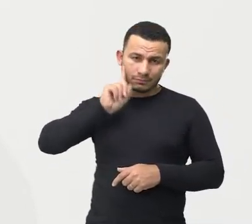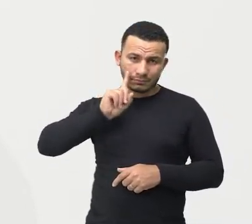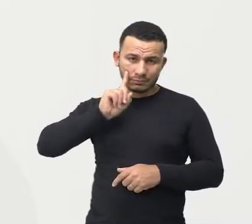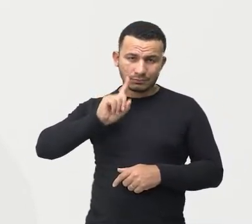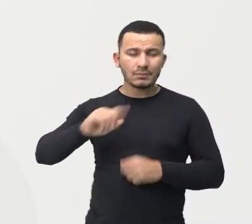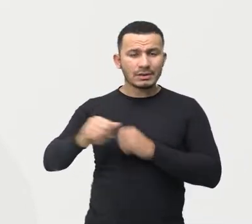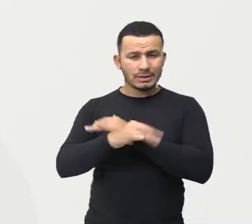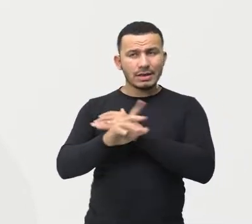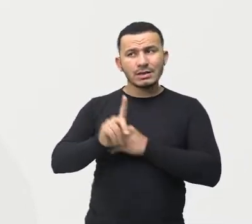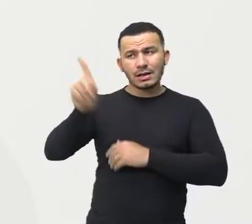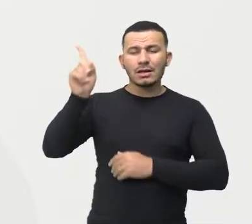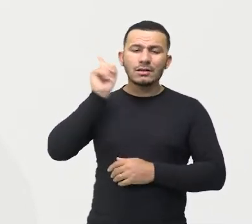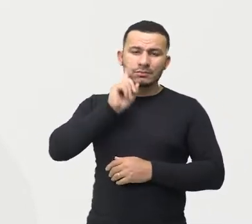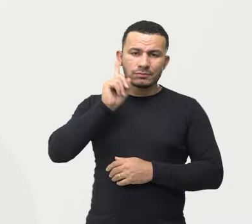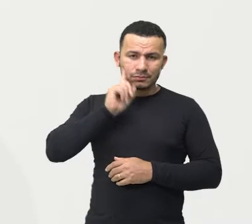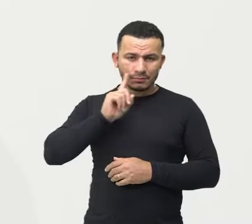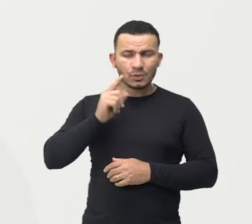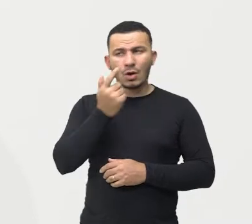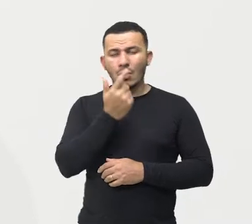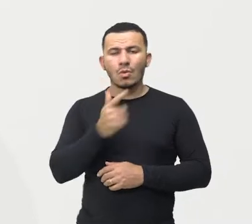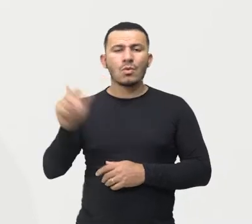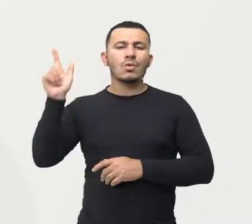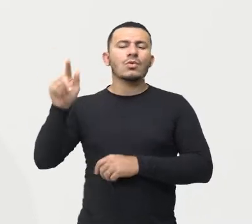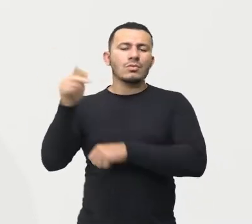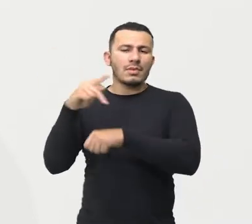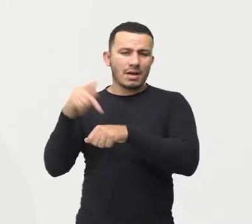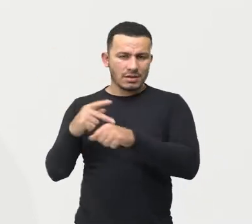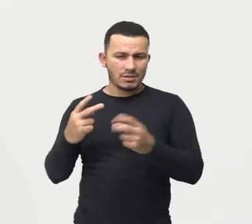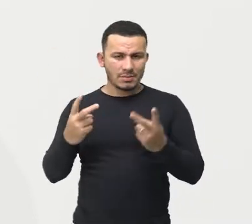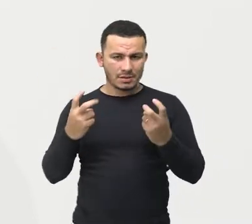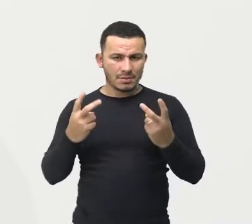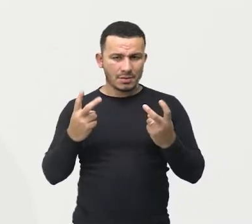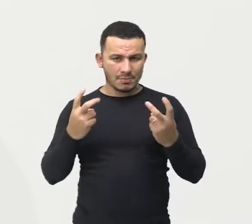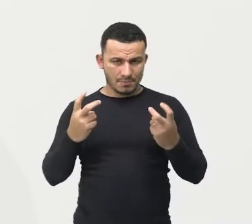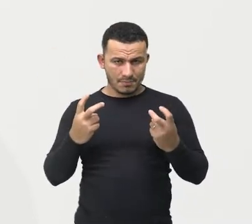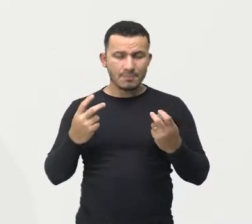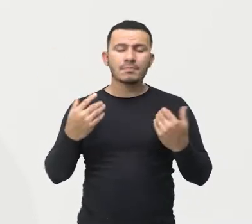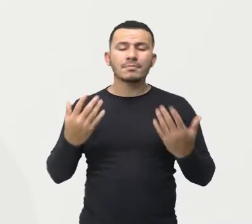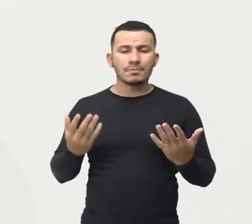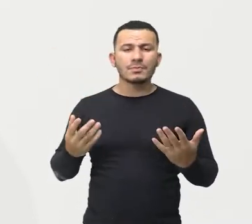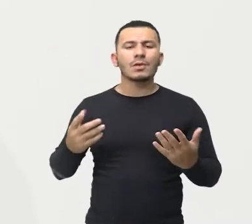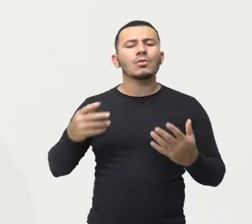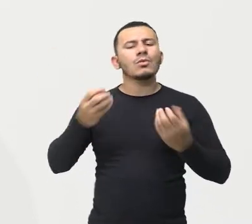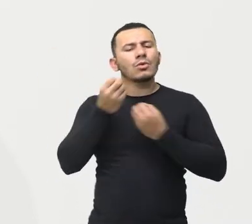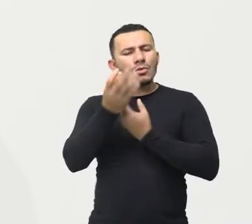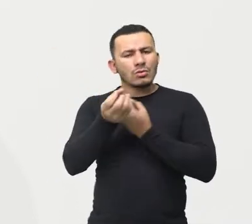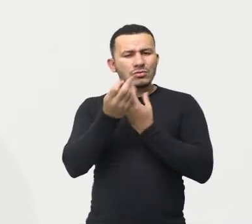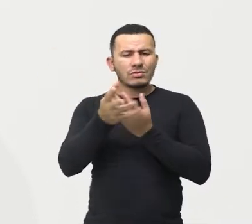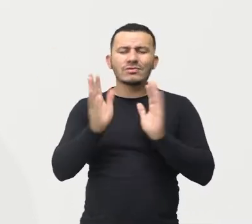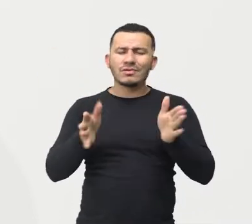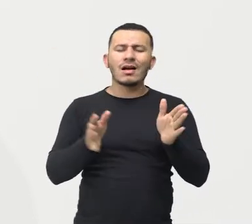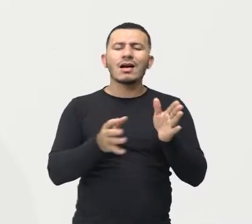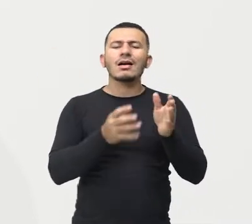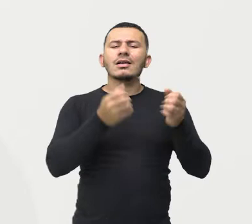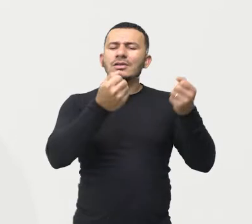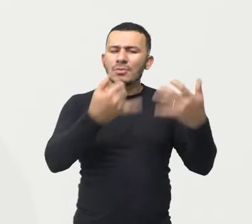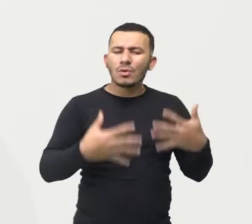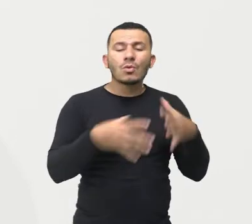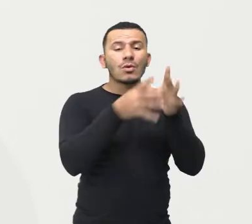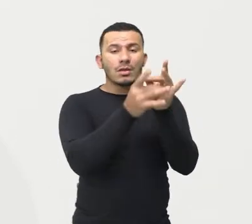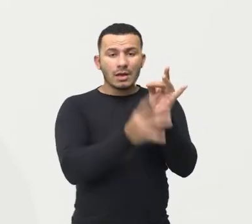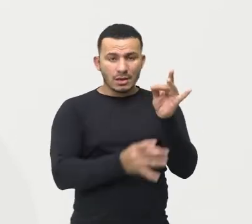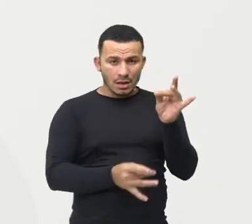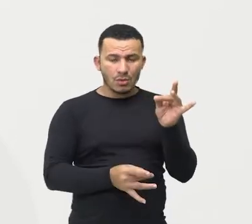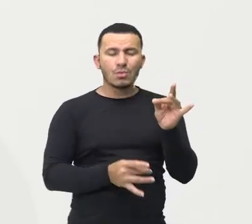Percebo que ocorreu essa notícia em outro país, ok? Então percebo que a notícia já detalhou para a gente